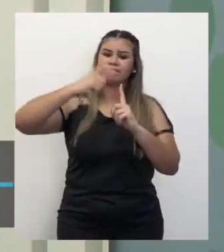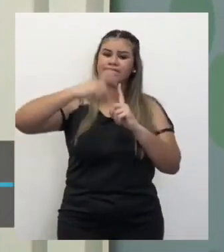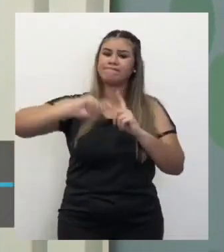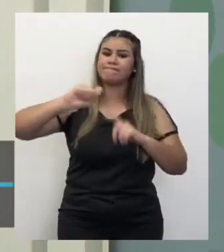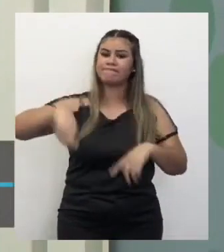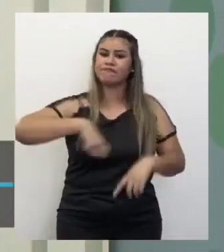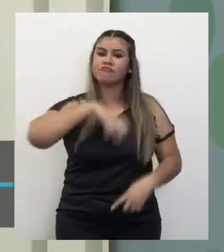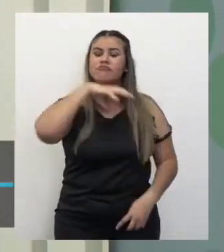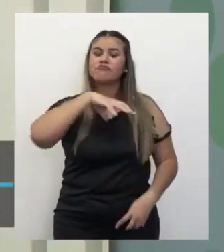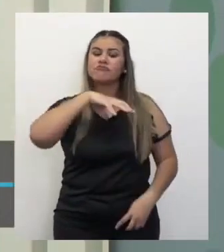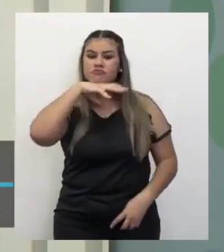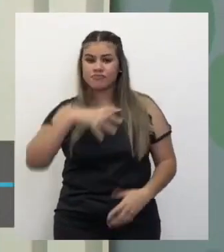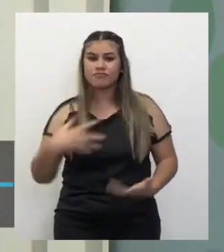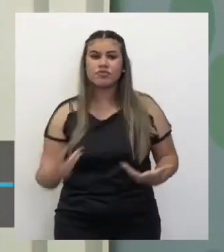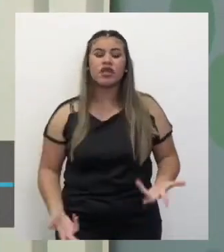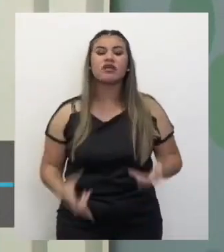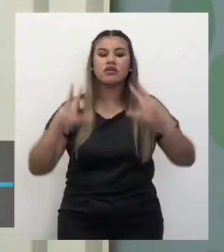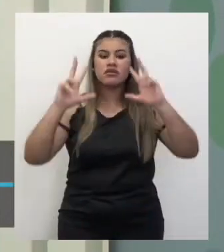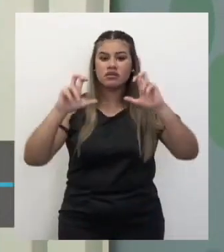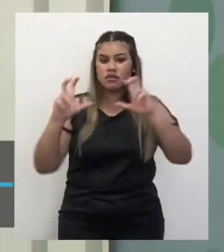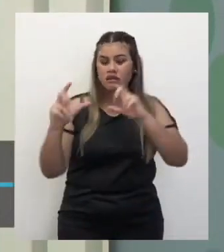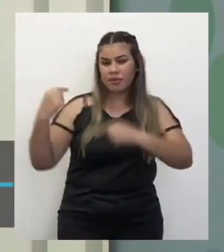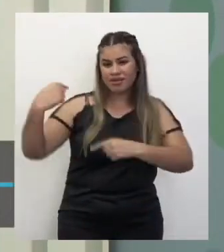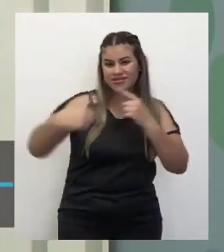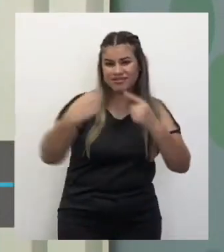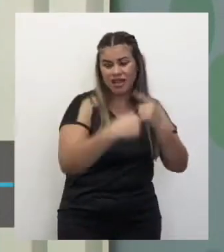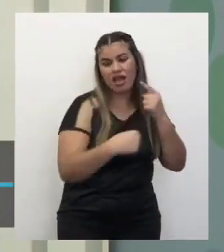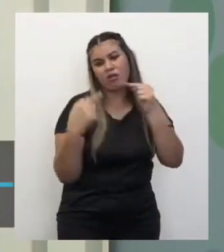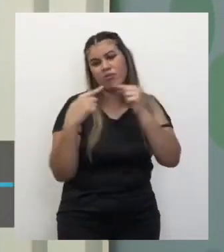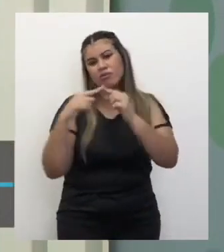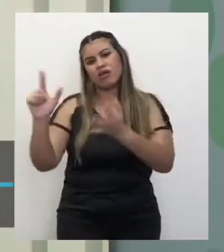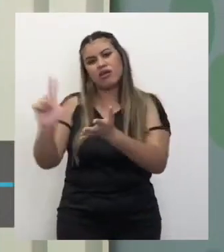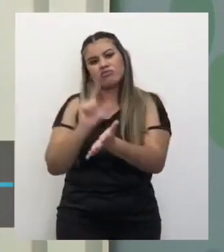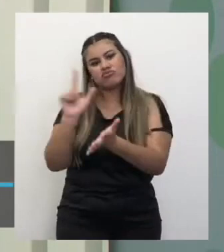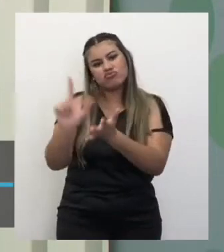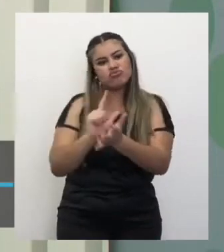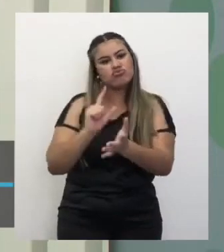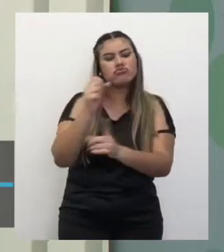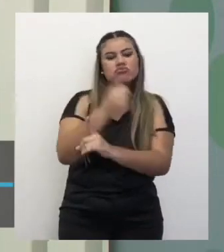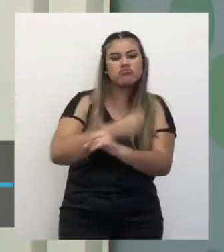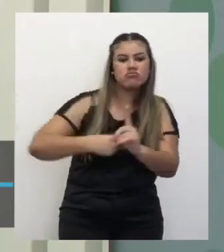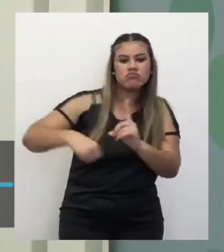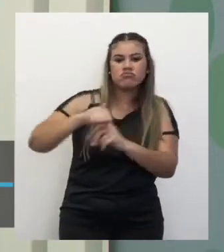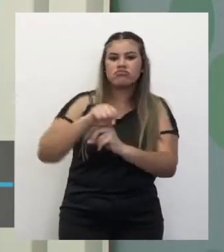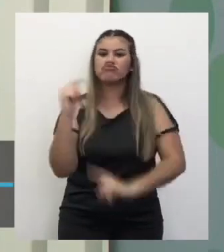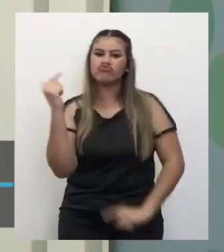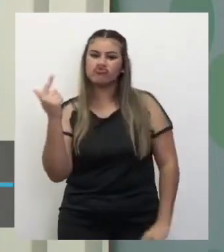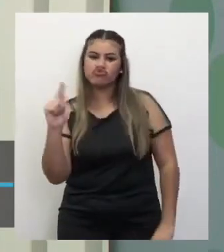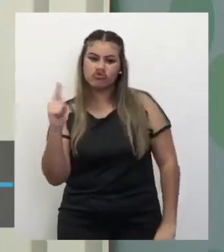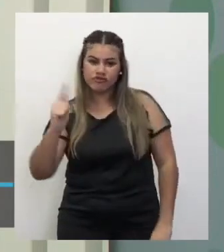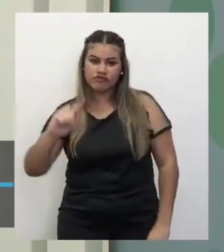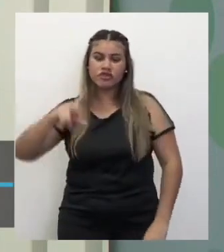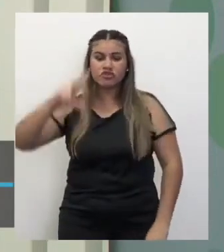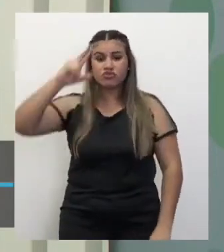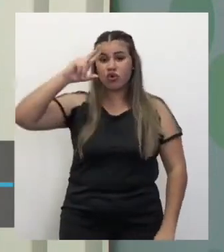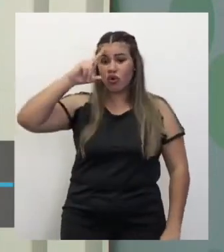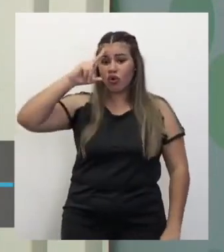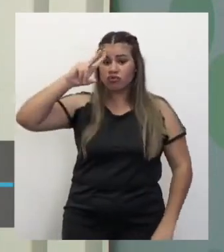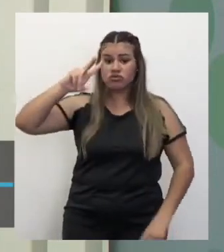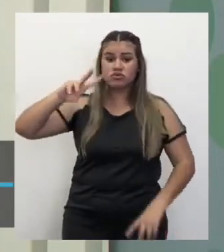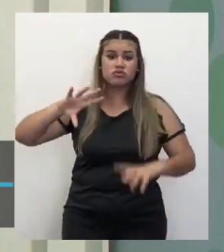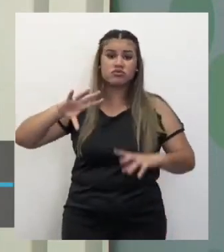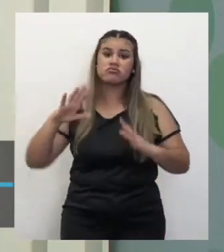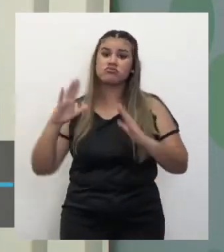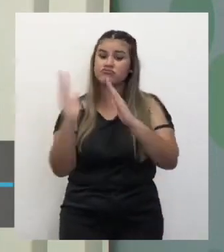esse tipo de assunto, tanto na literatura, quanto na sociologia, quanto na geografia, quanto na história, quanto com a